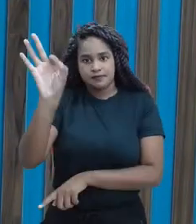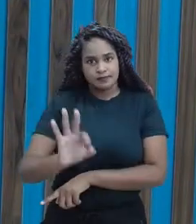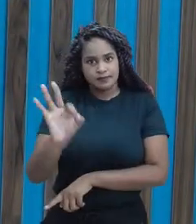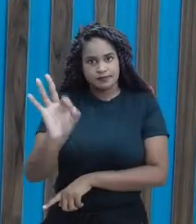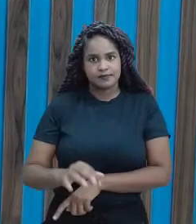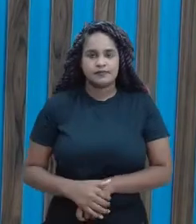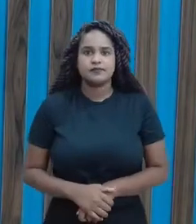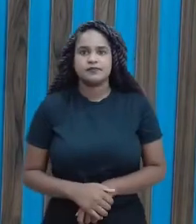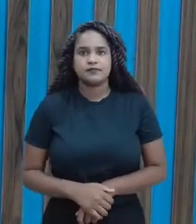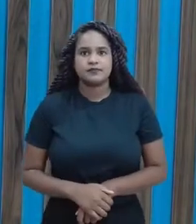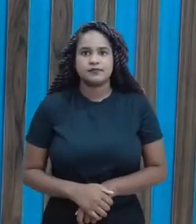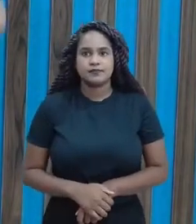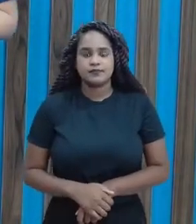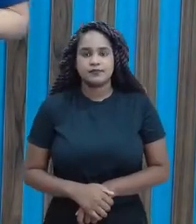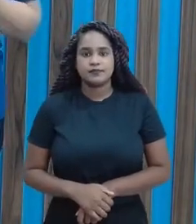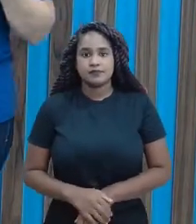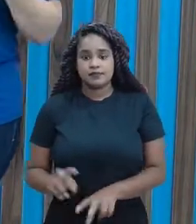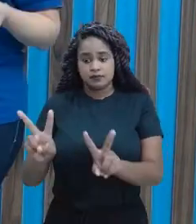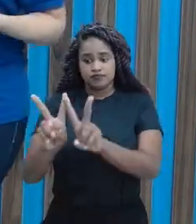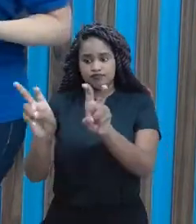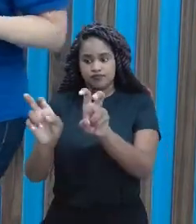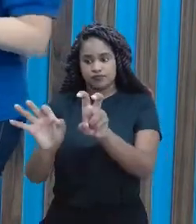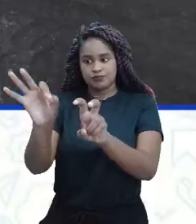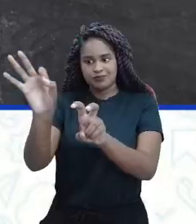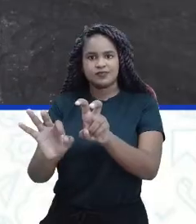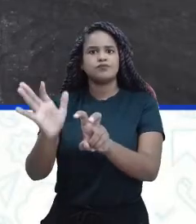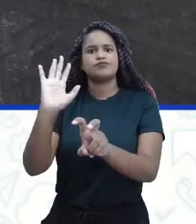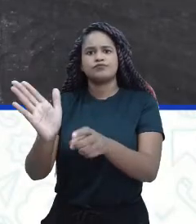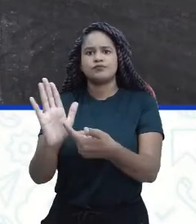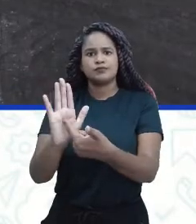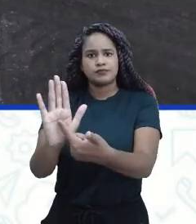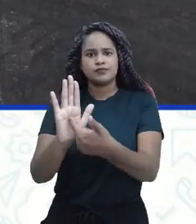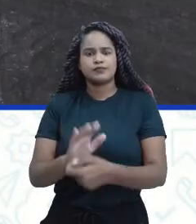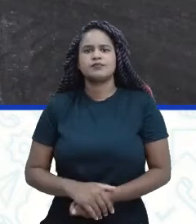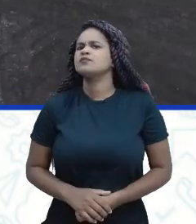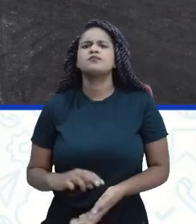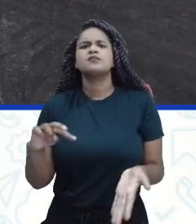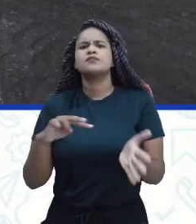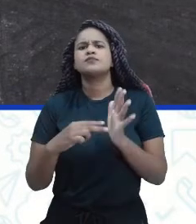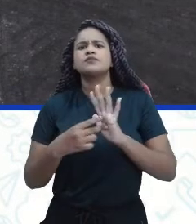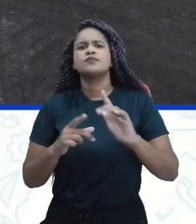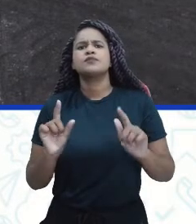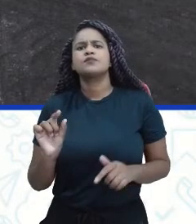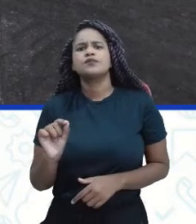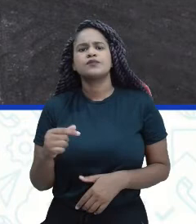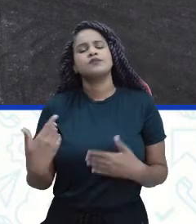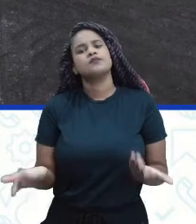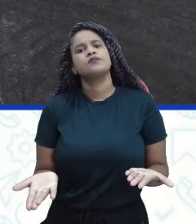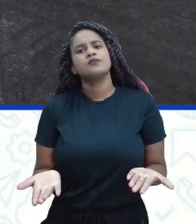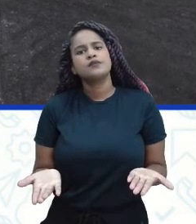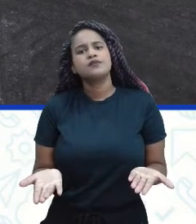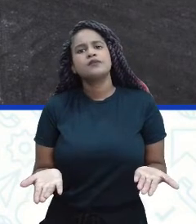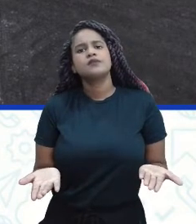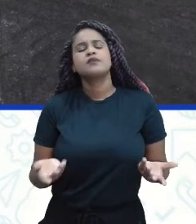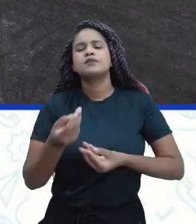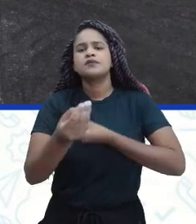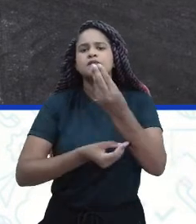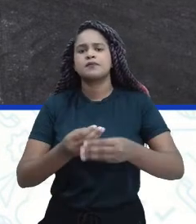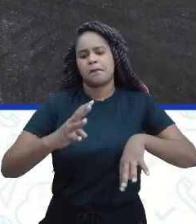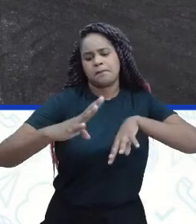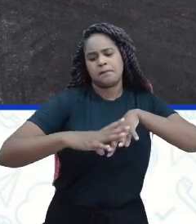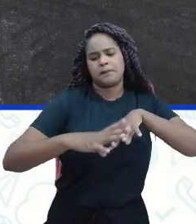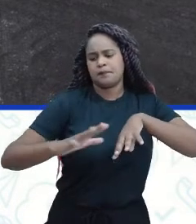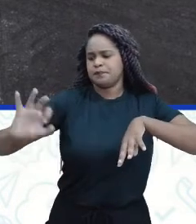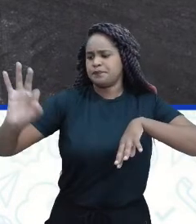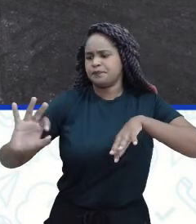porcentagem. O nome do conteúdo já denuncia, A gente está aqui perguntando o que é porcentagem. Qual que é essa relação